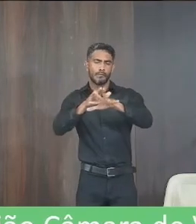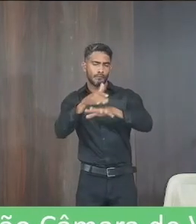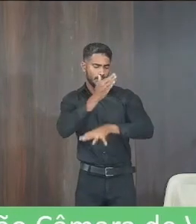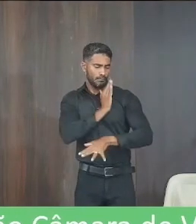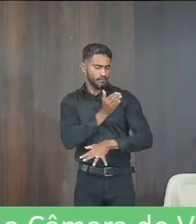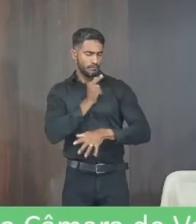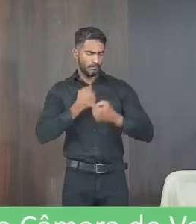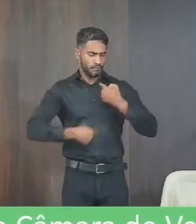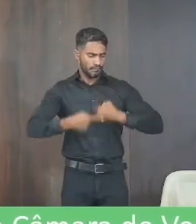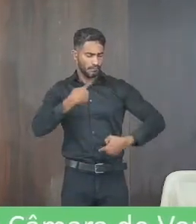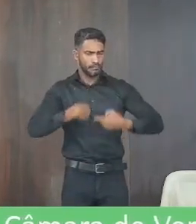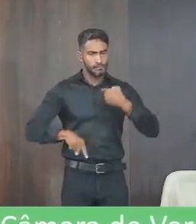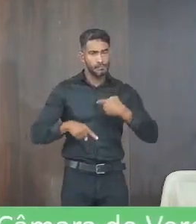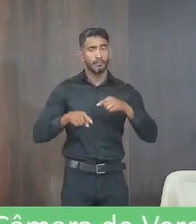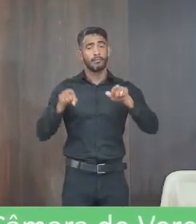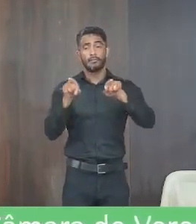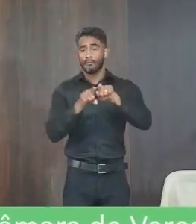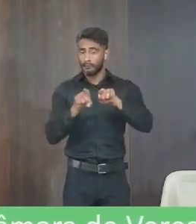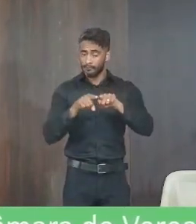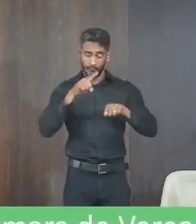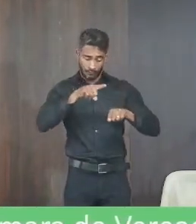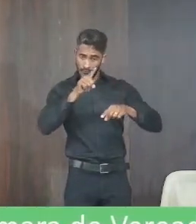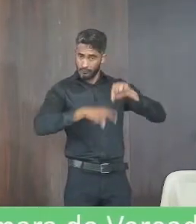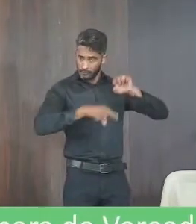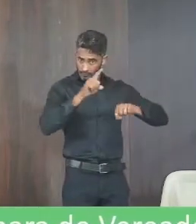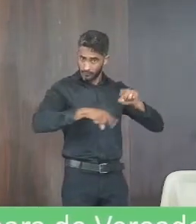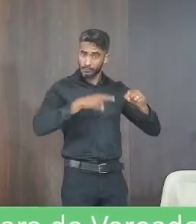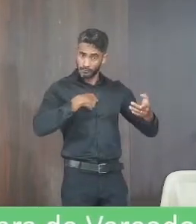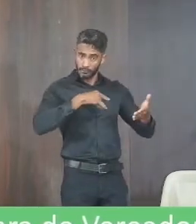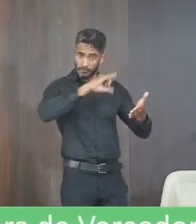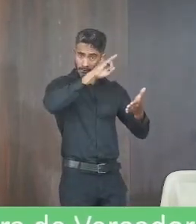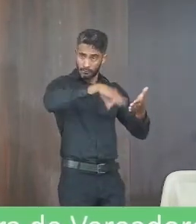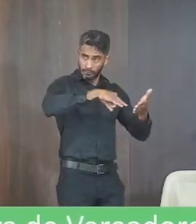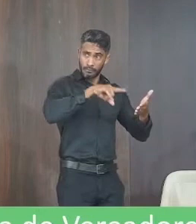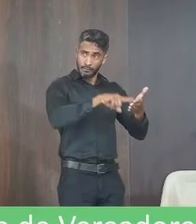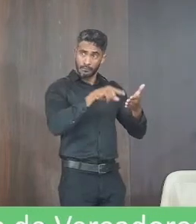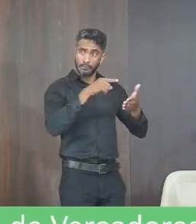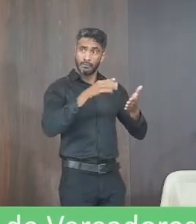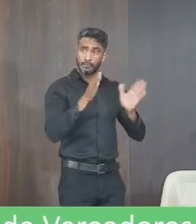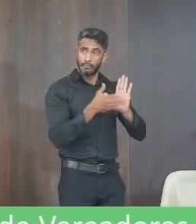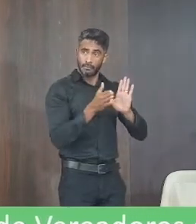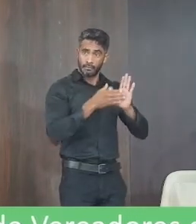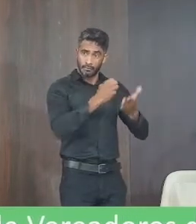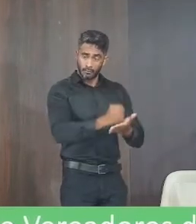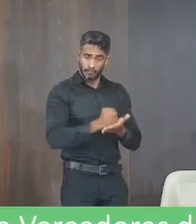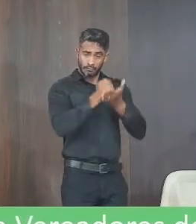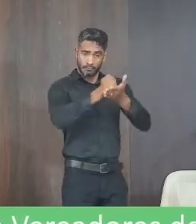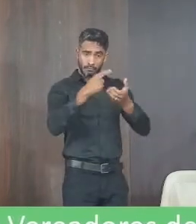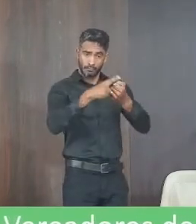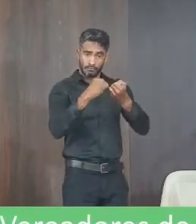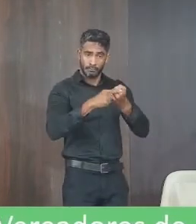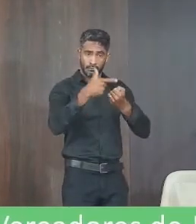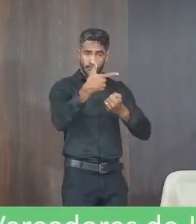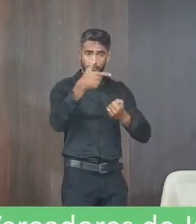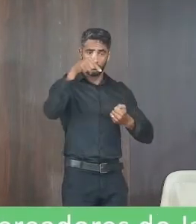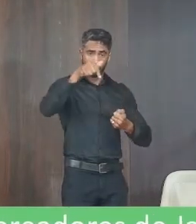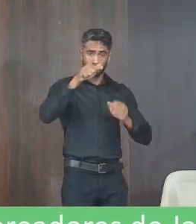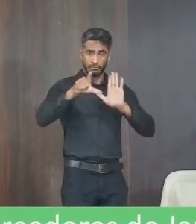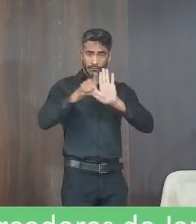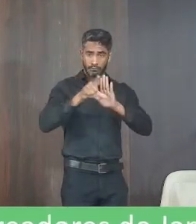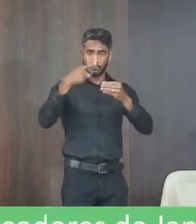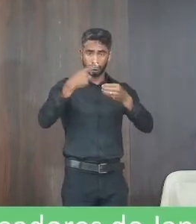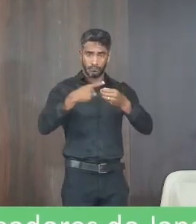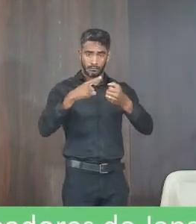cardiovasculares quanto à matéria que lhe constitui o objeto a proposição está ancorada no artigo 27 da lei orgânica do